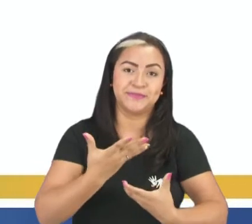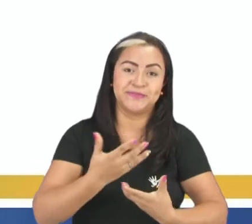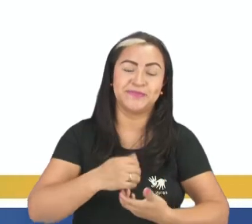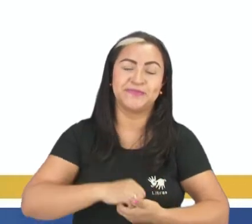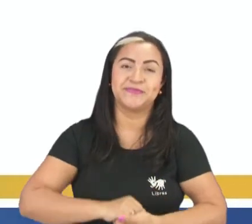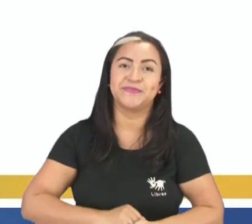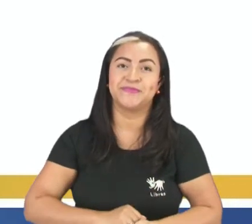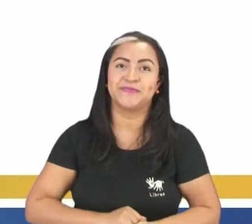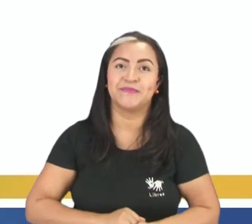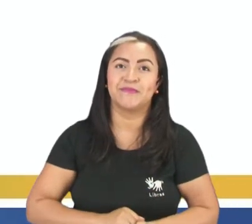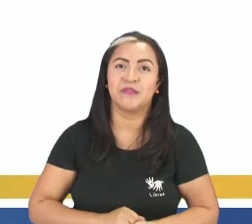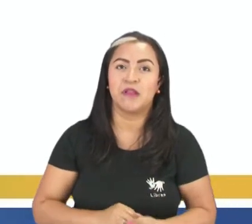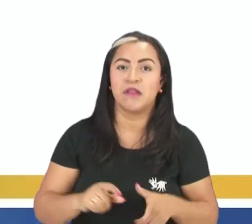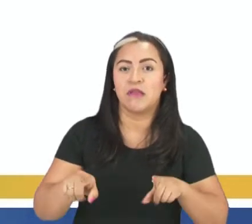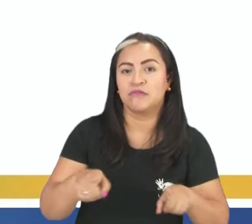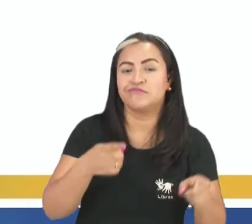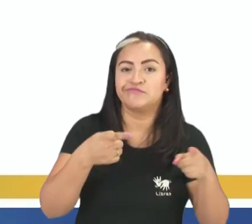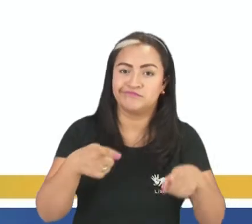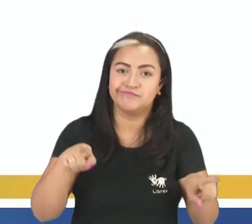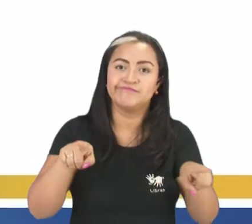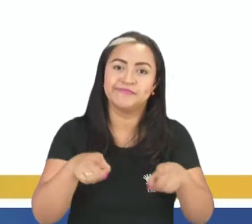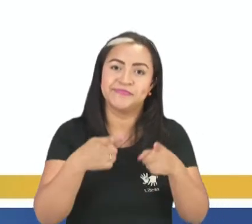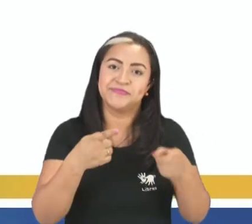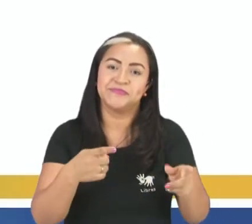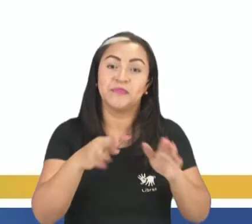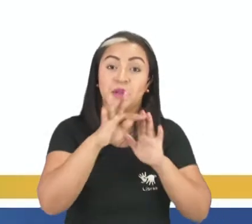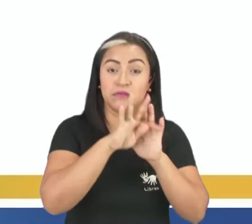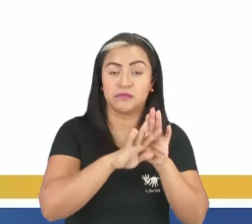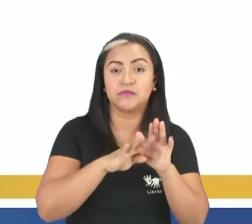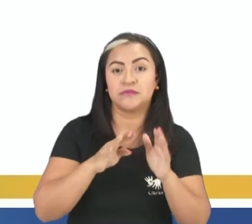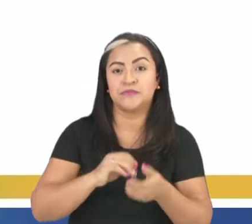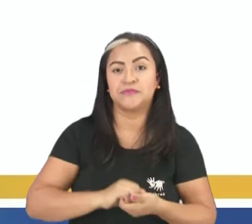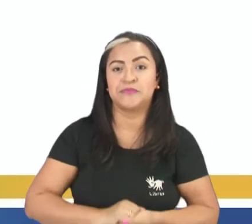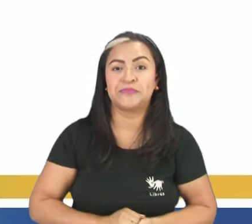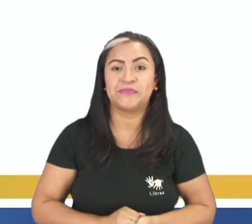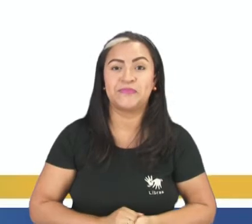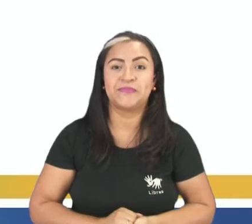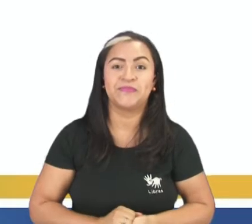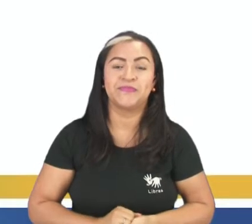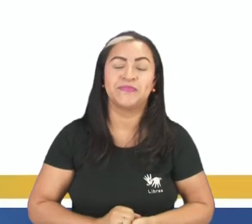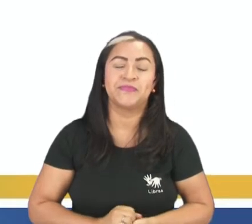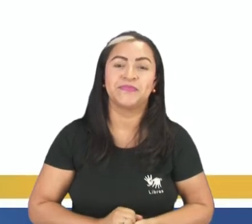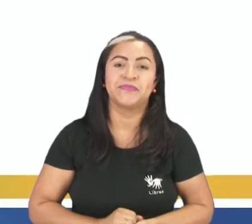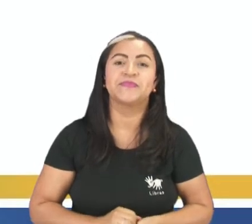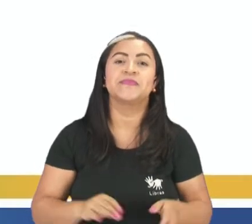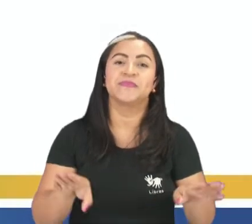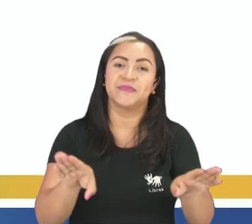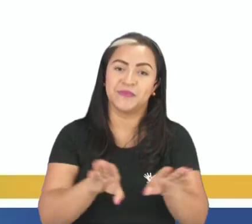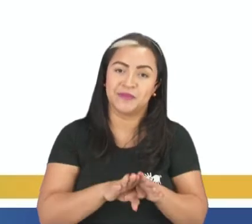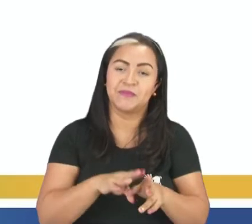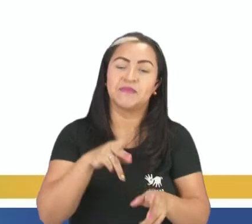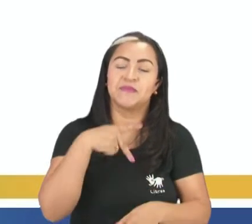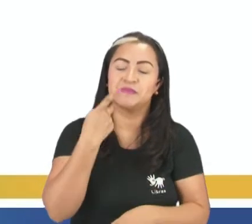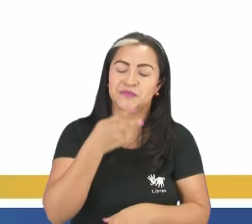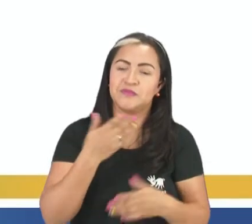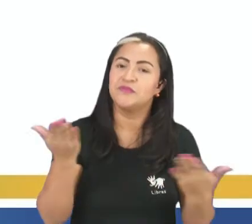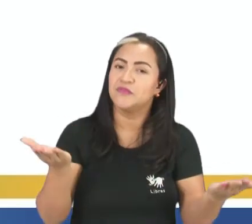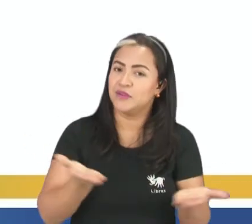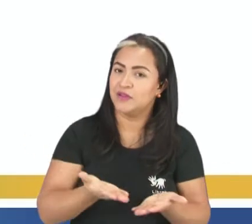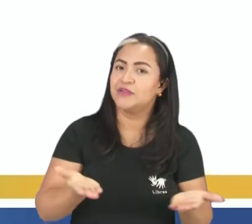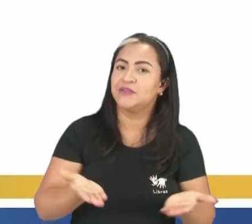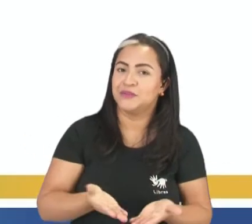Vai trazer ali um ritmo para este texto. Então, também se fala nisso hoje em